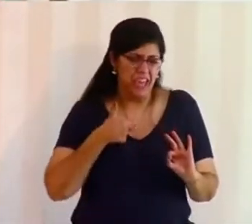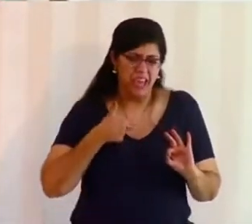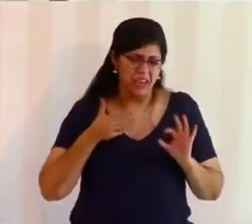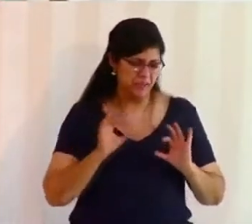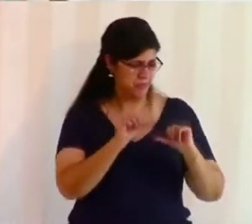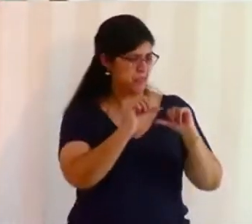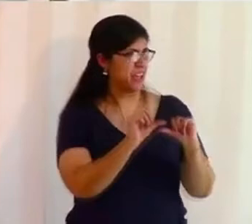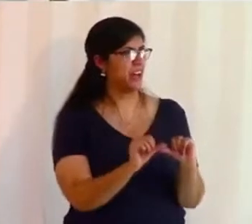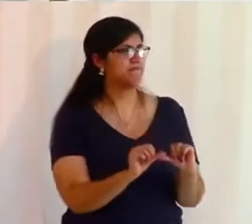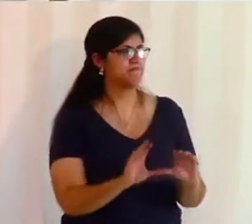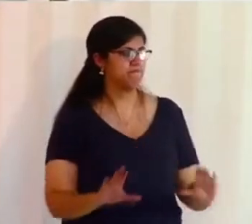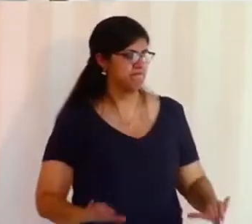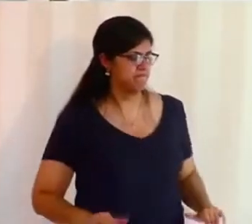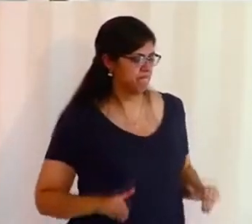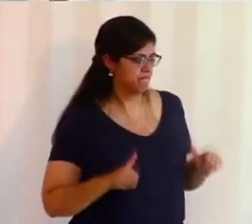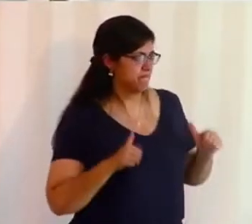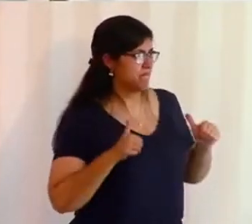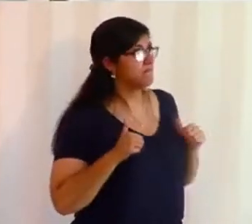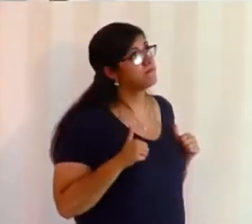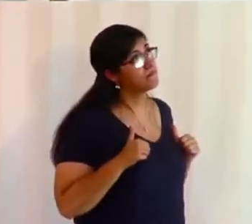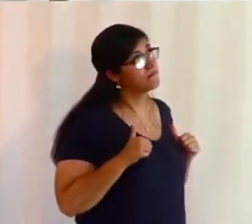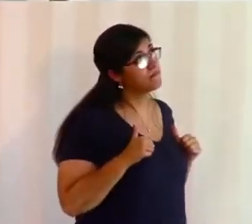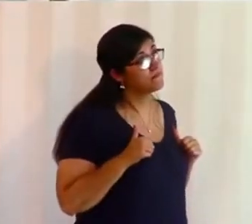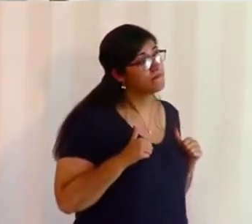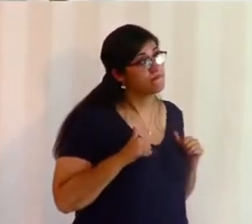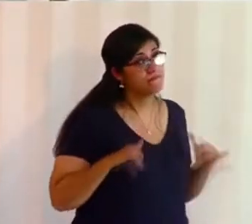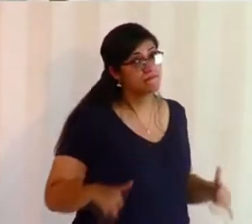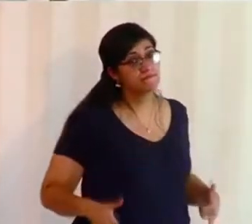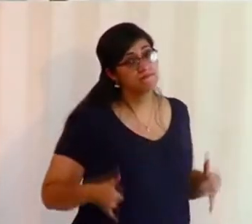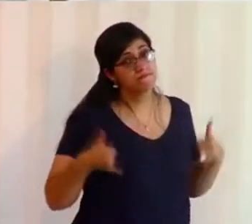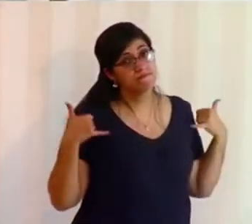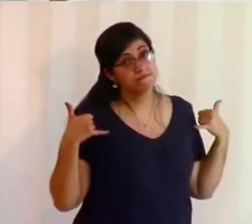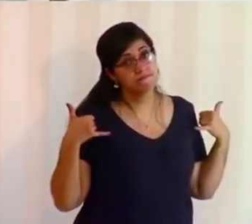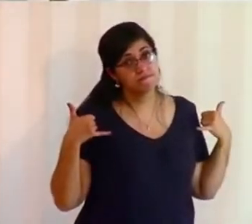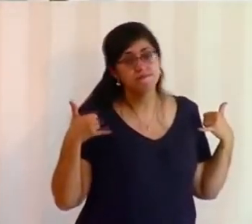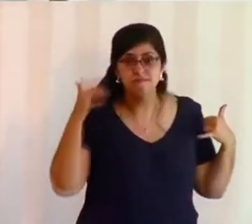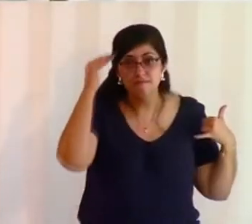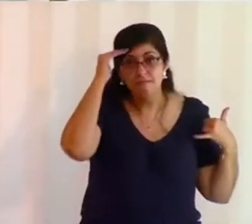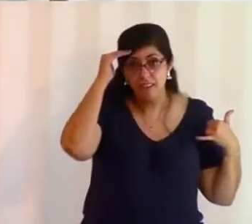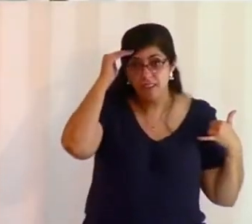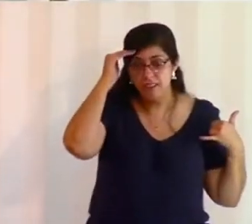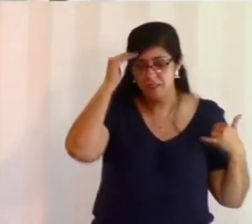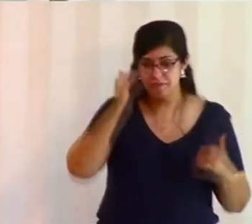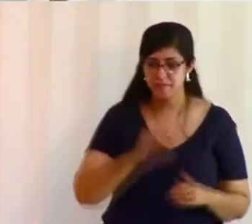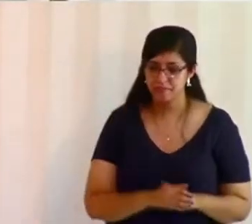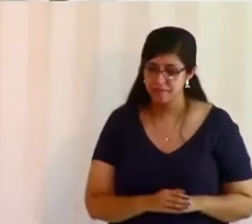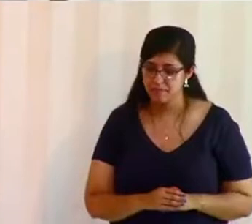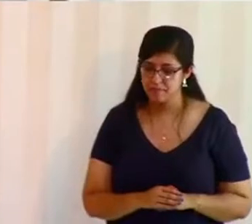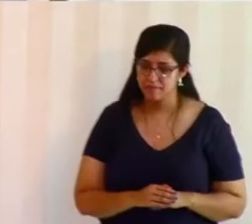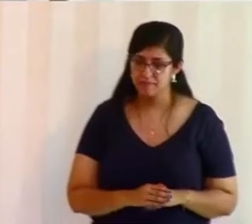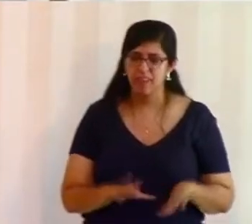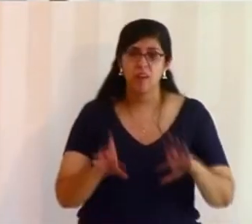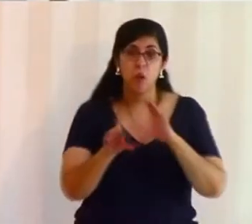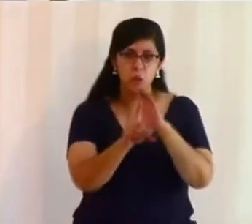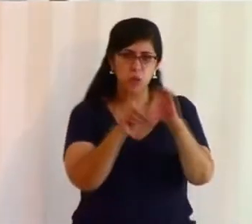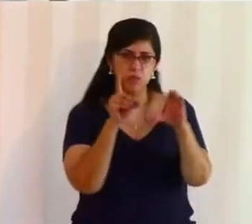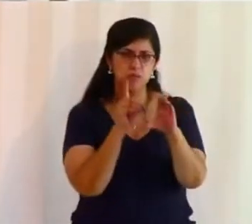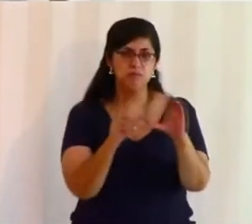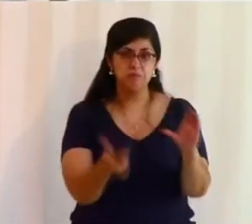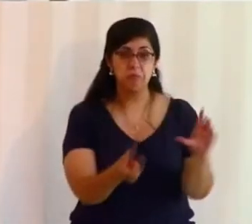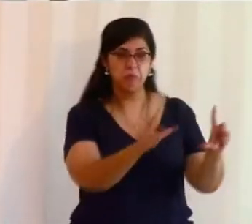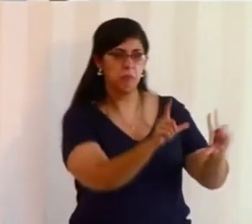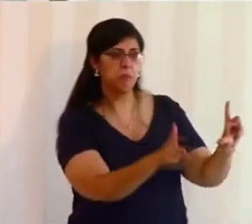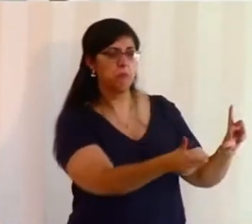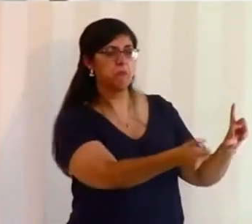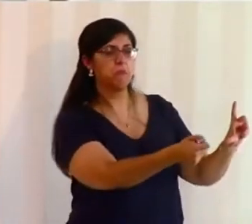eu vou ficar em casa. E às vezes fica em casa porque nós estamos no modo online, mas não está cultuando a Deus. Está fazendo outras coisas